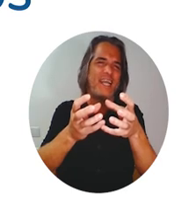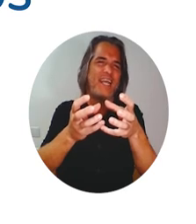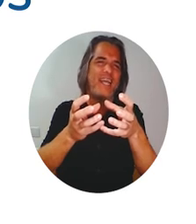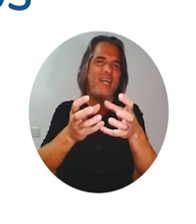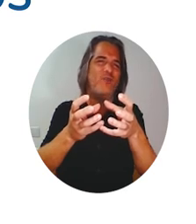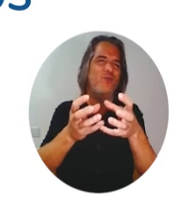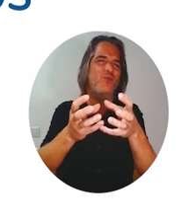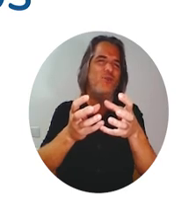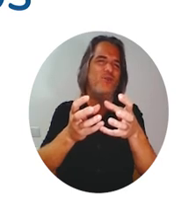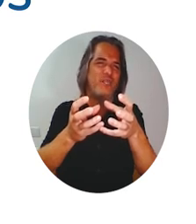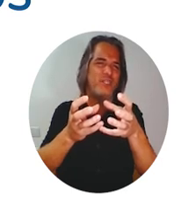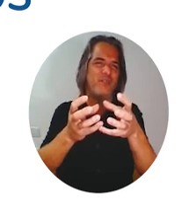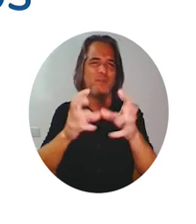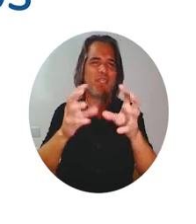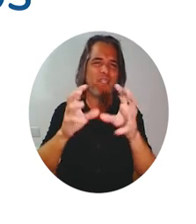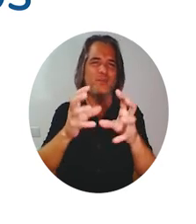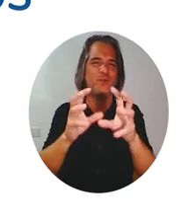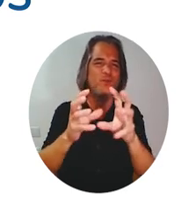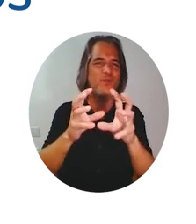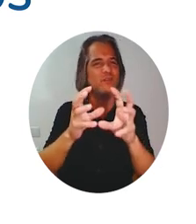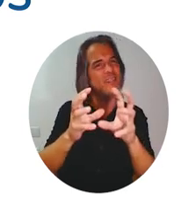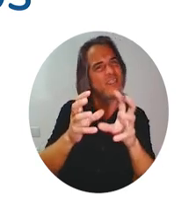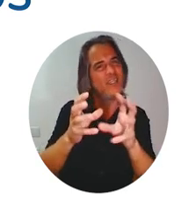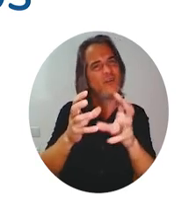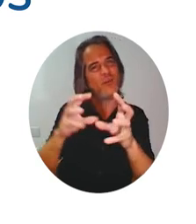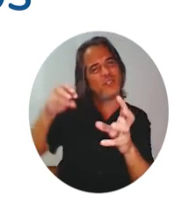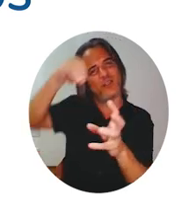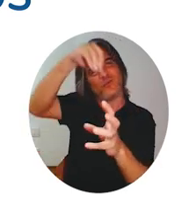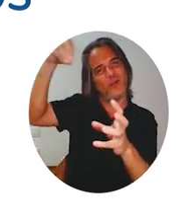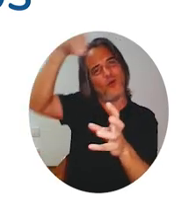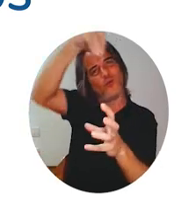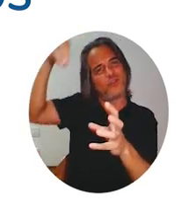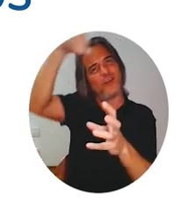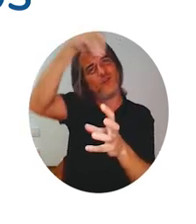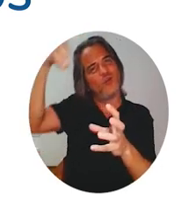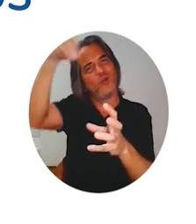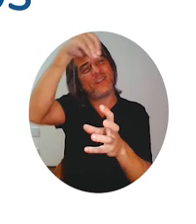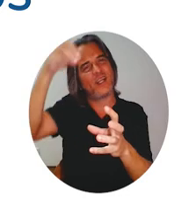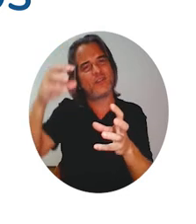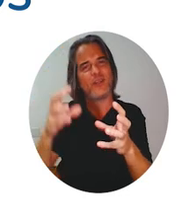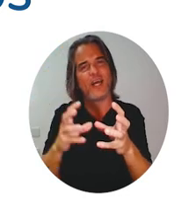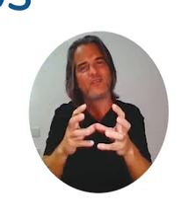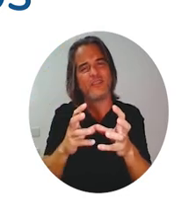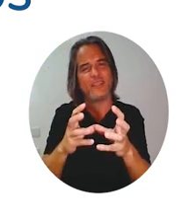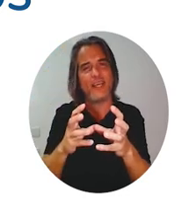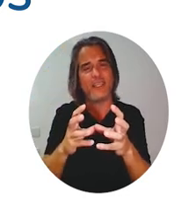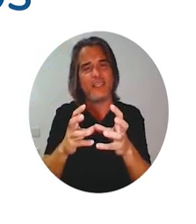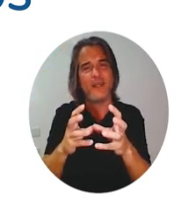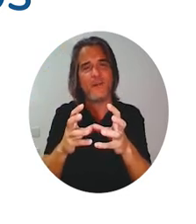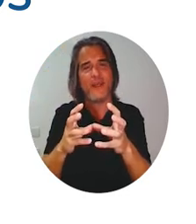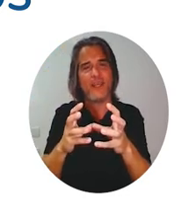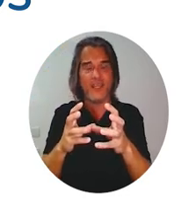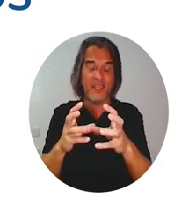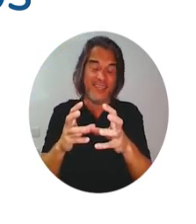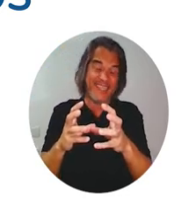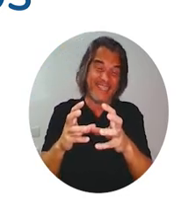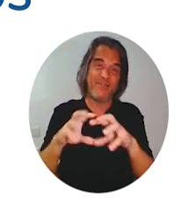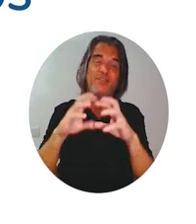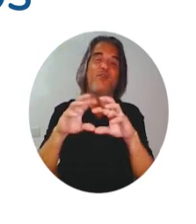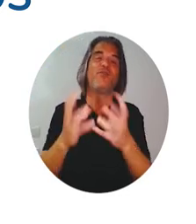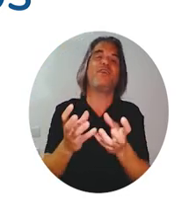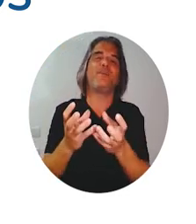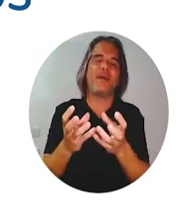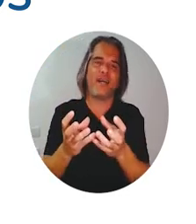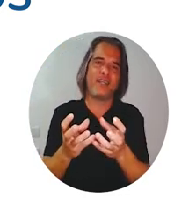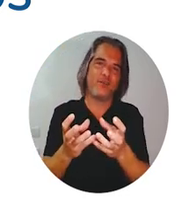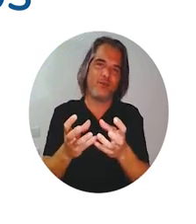achei é o que eu estou imaginando mesmo? Talvez não, pode ter outros fatores relacionados, etc. Né? Se